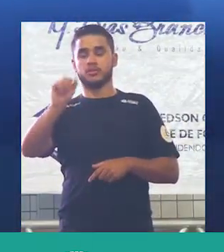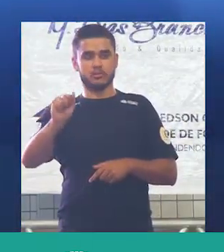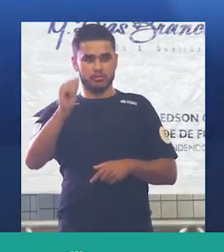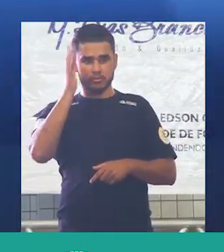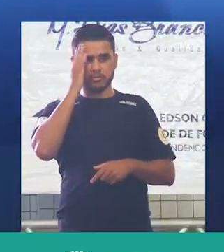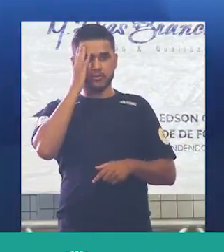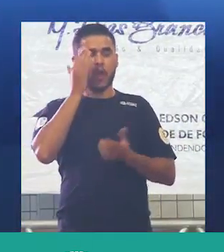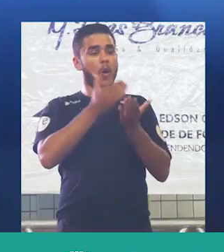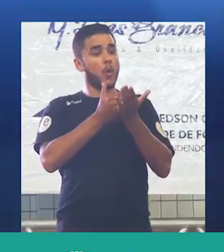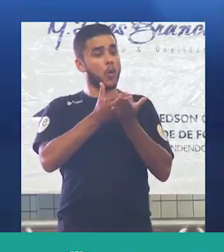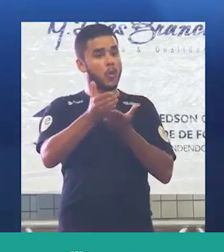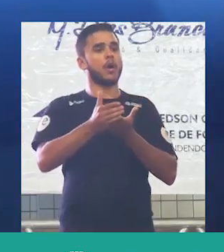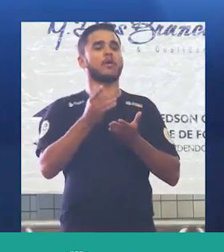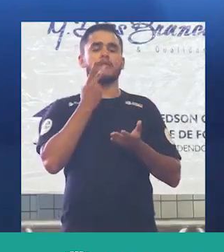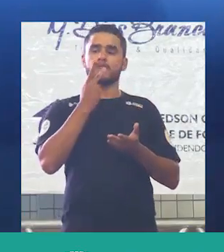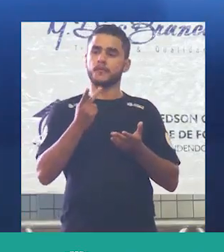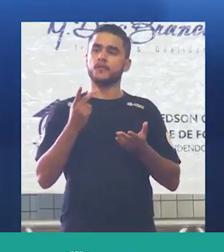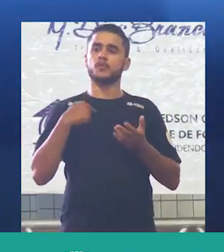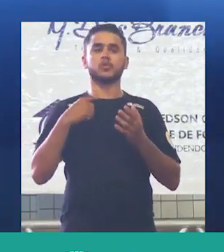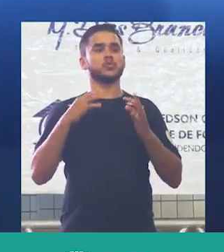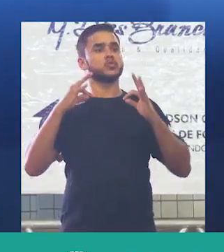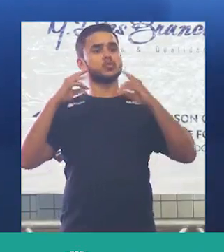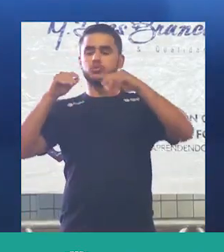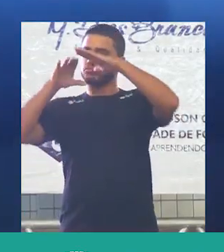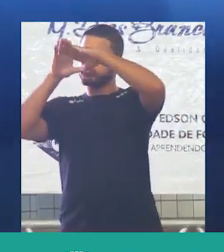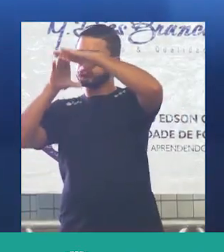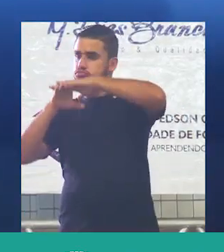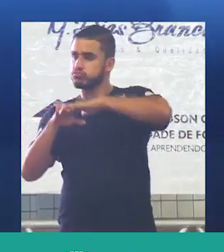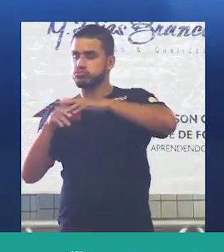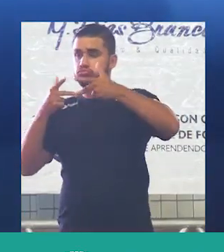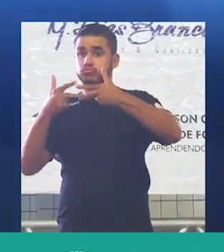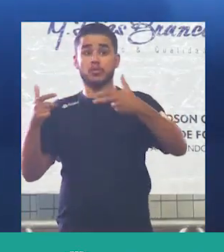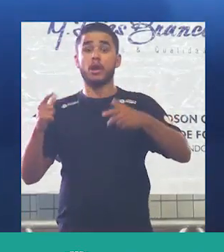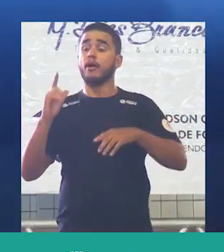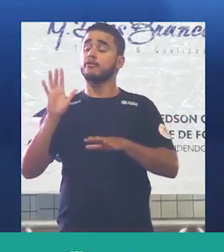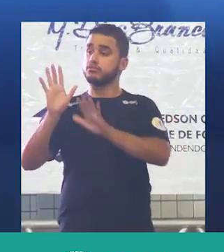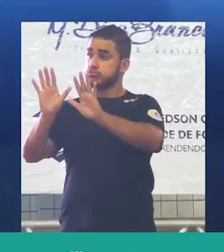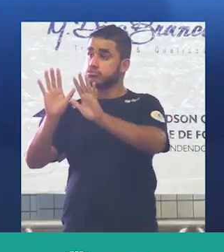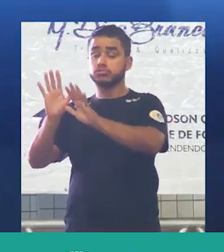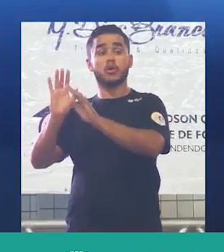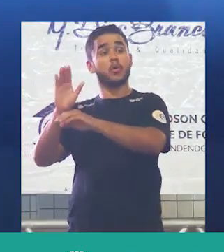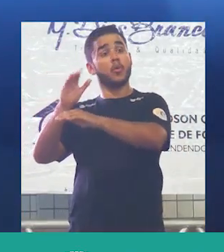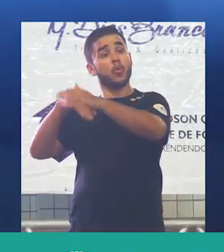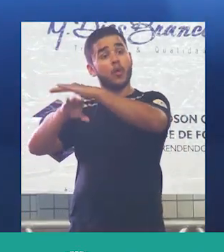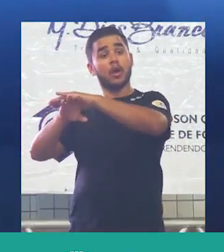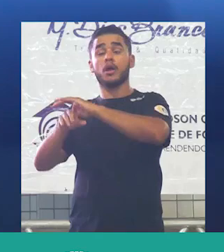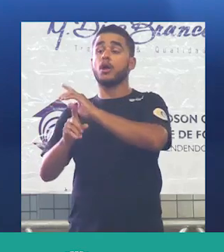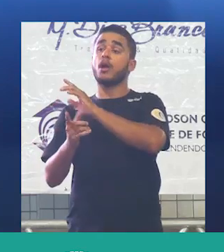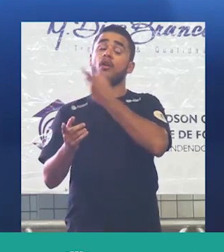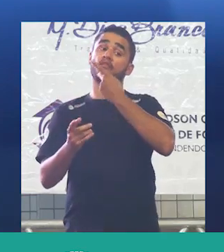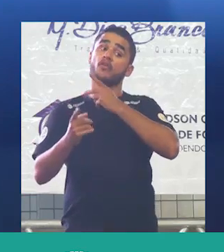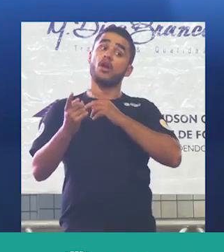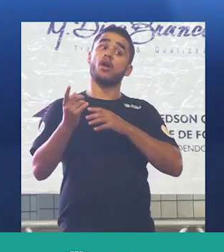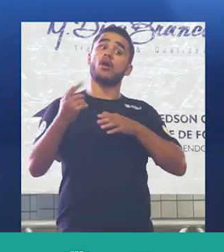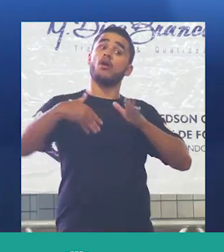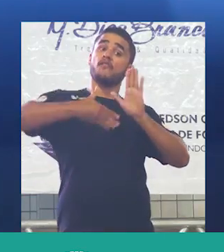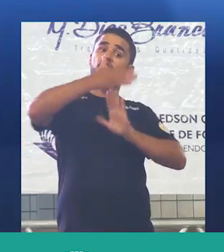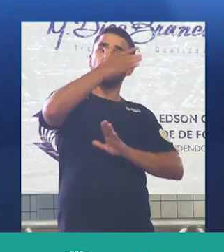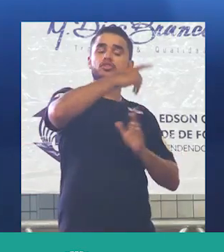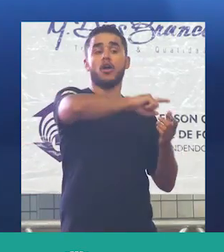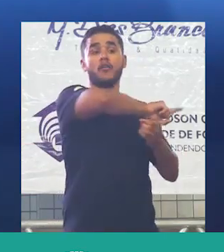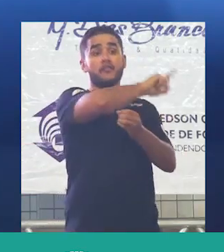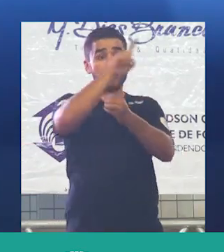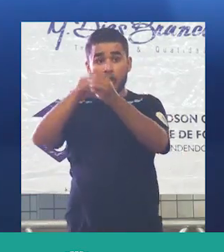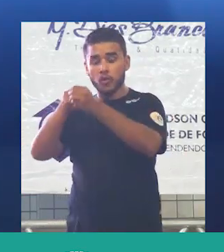feitorias para armazenar os produtos tropicais e assim, quando eles viessem de novo, pegavam esses produtos, colocavam nos navios